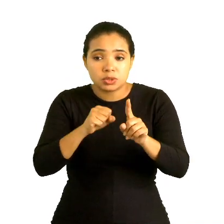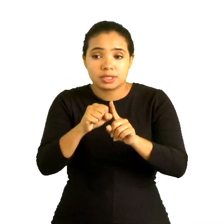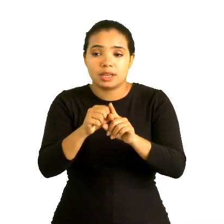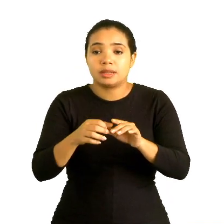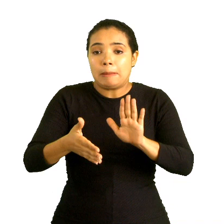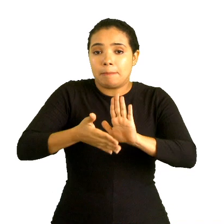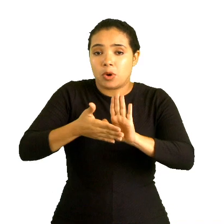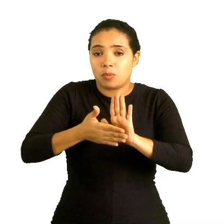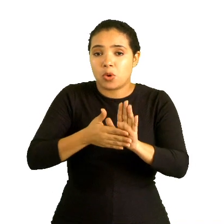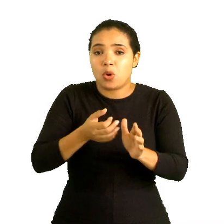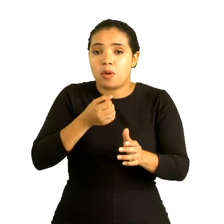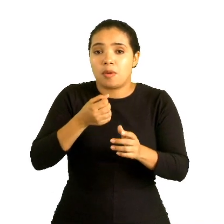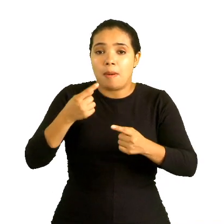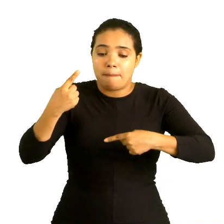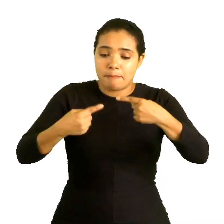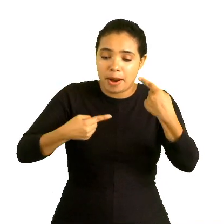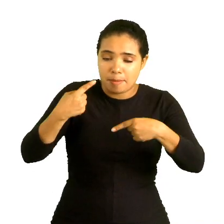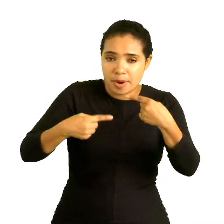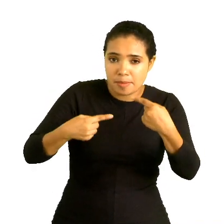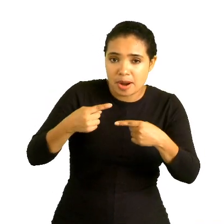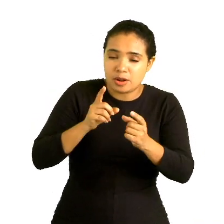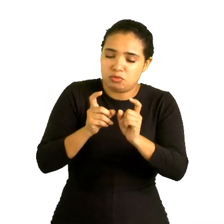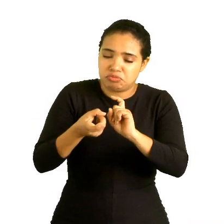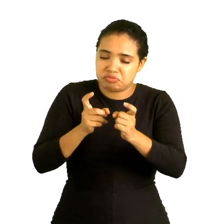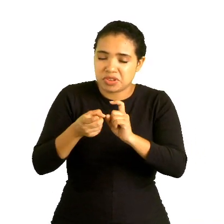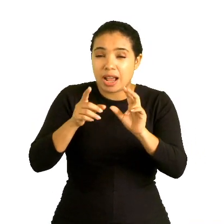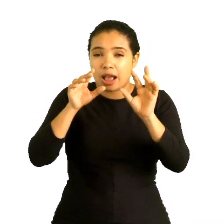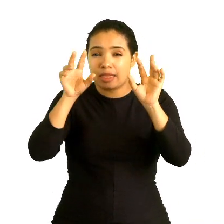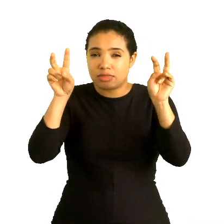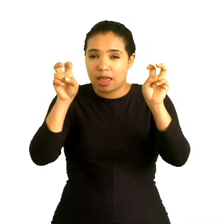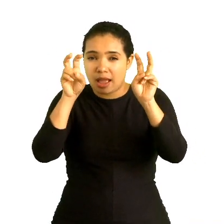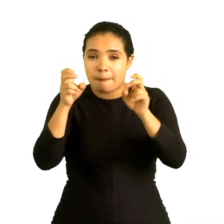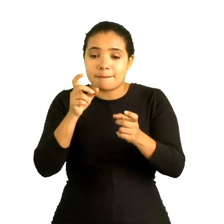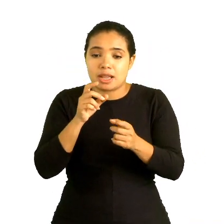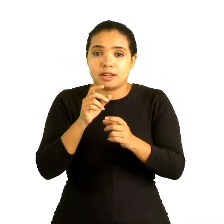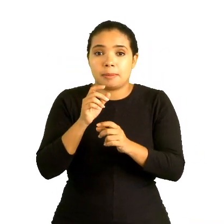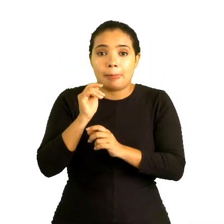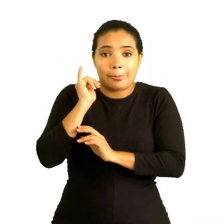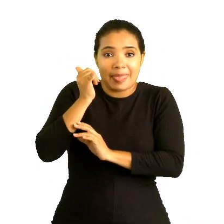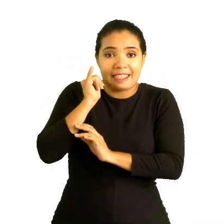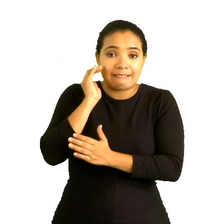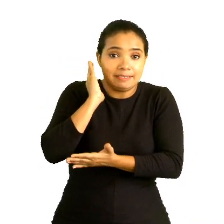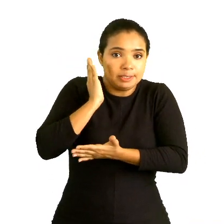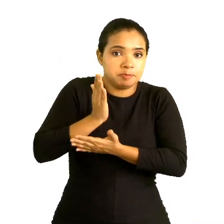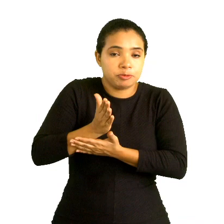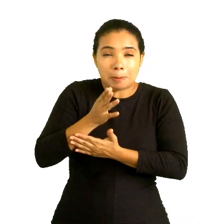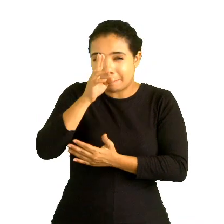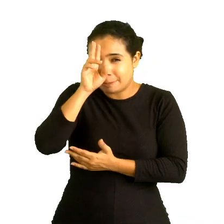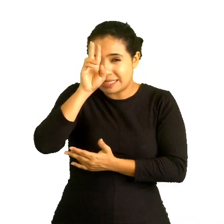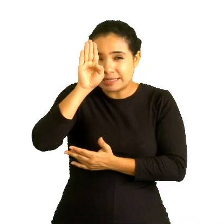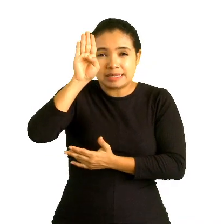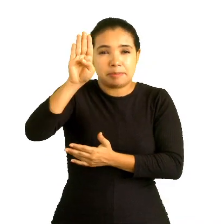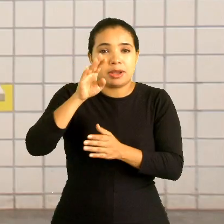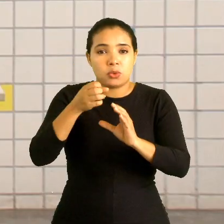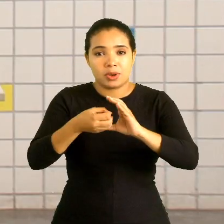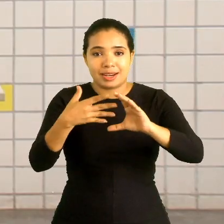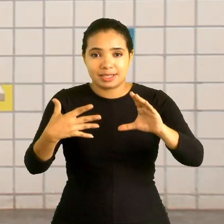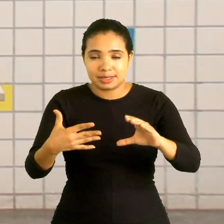um debate sobre determinado tema, em que o discurso direto é a principal característica.